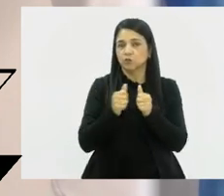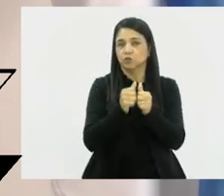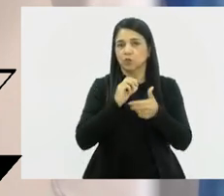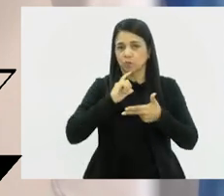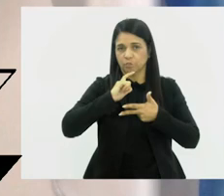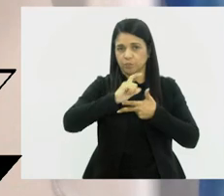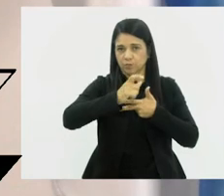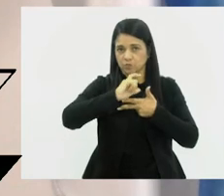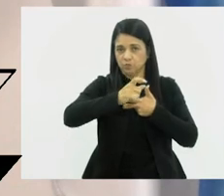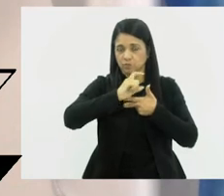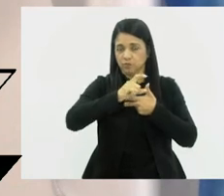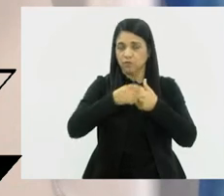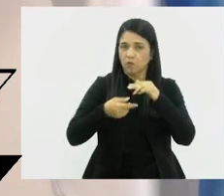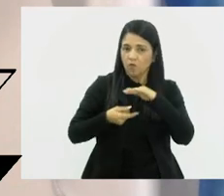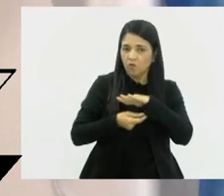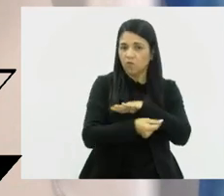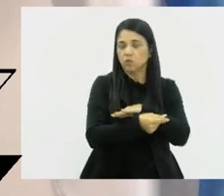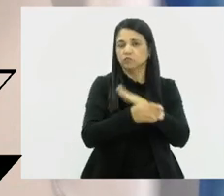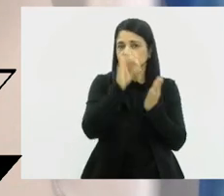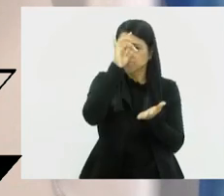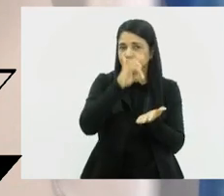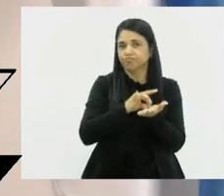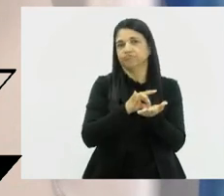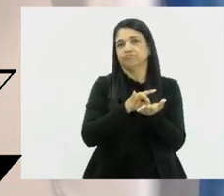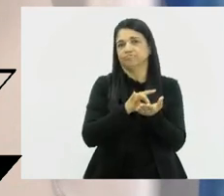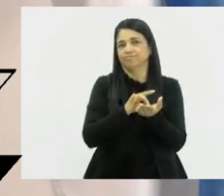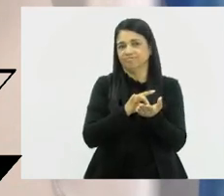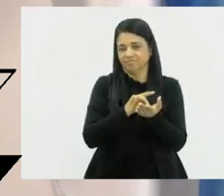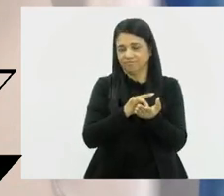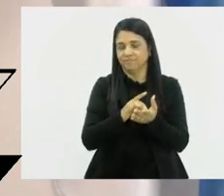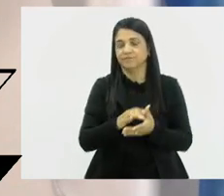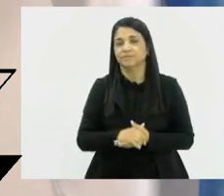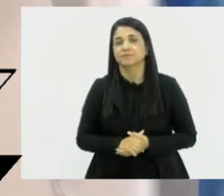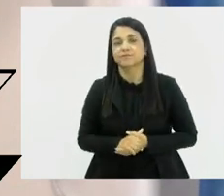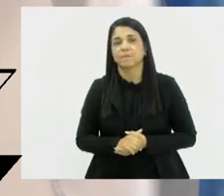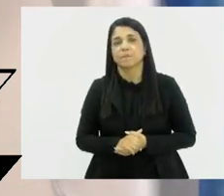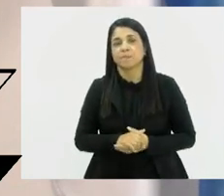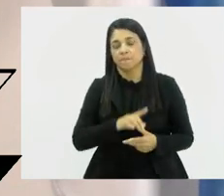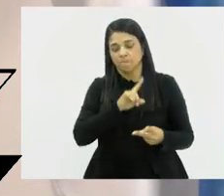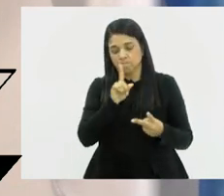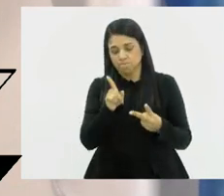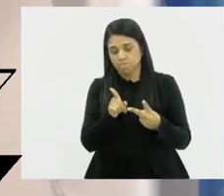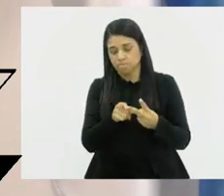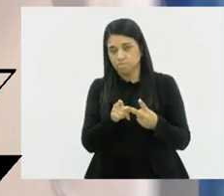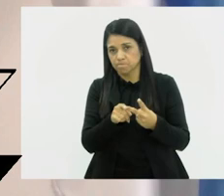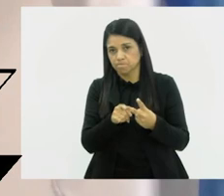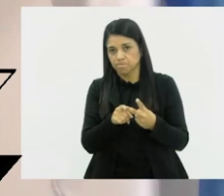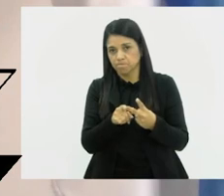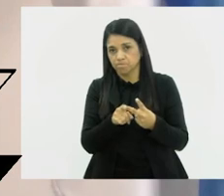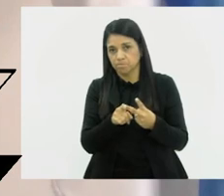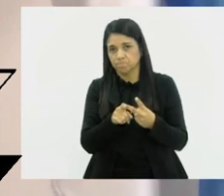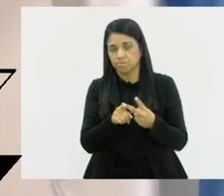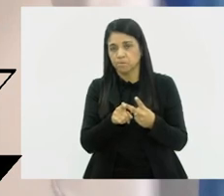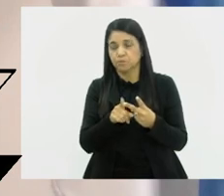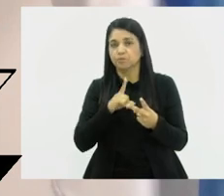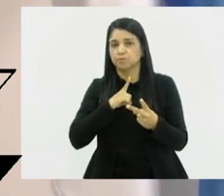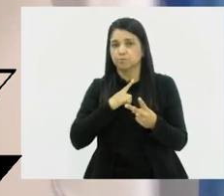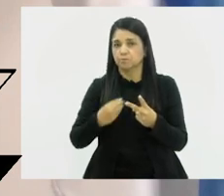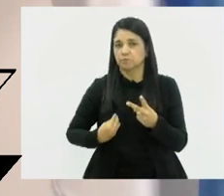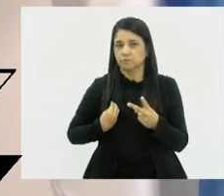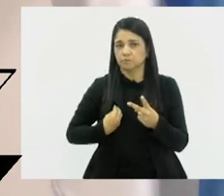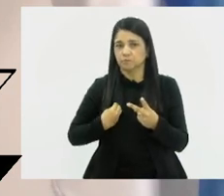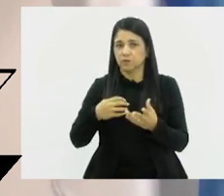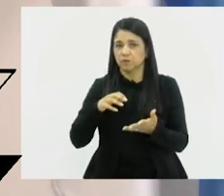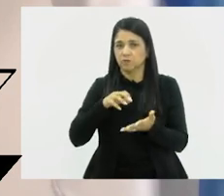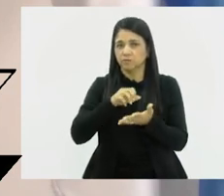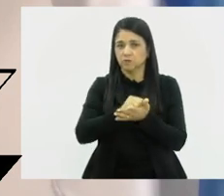fundo aconteça de verdade. Sobre a questão do... Já existe a